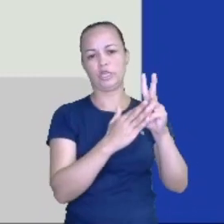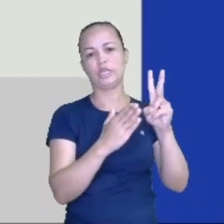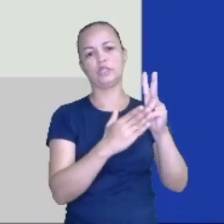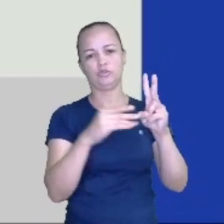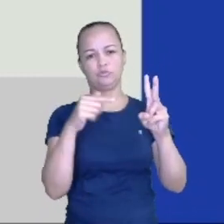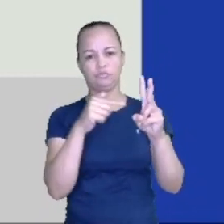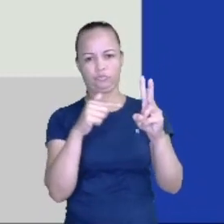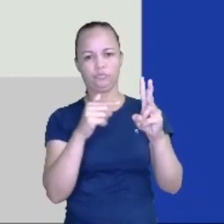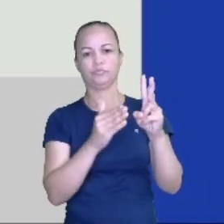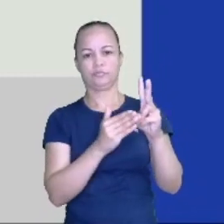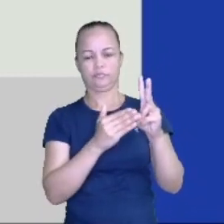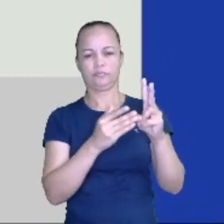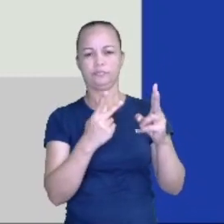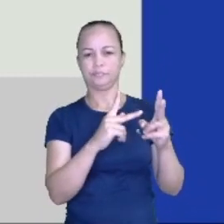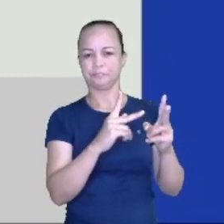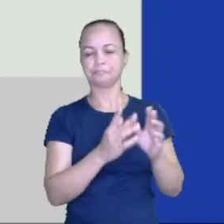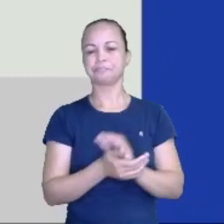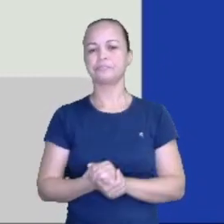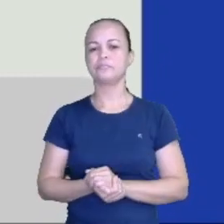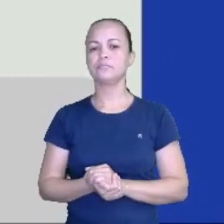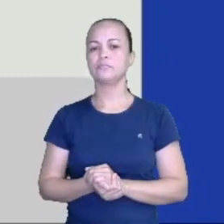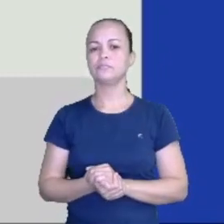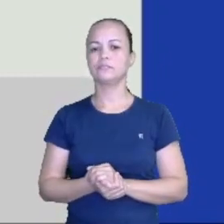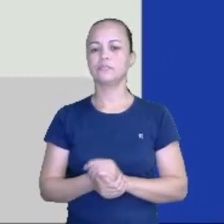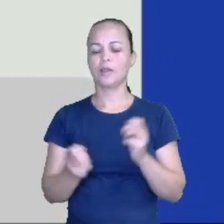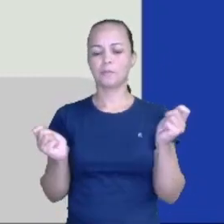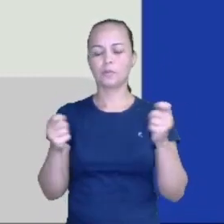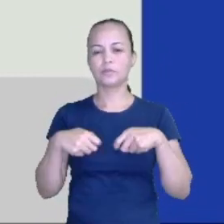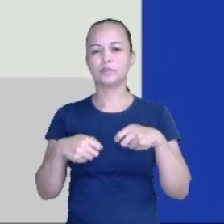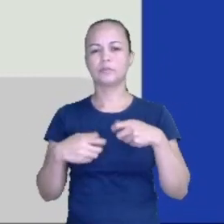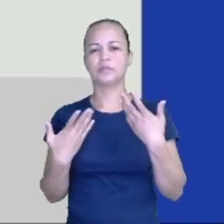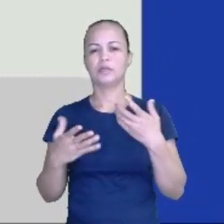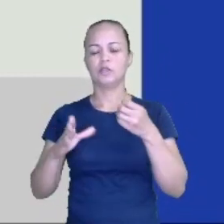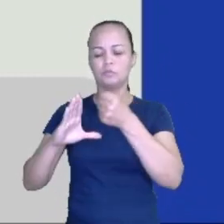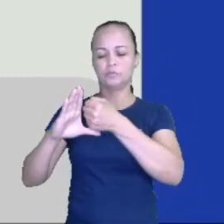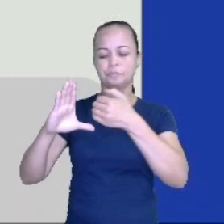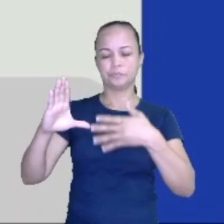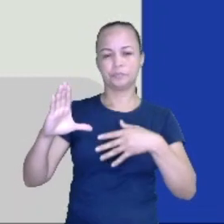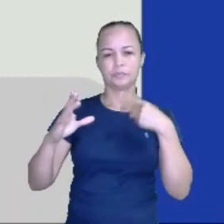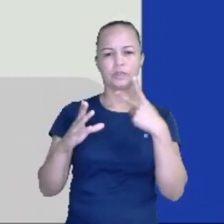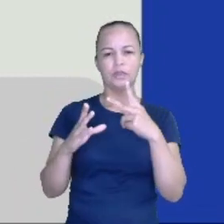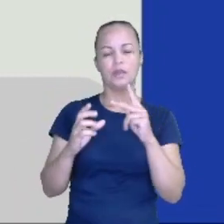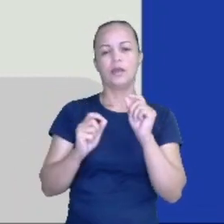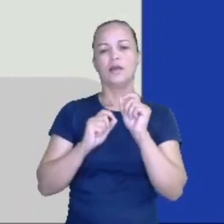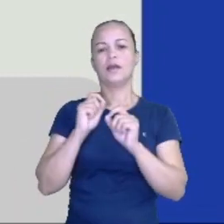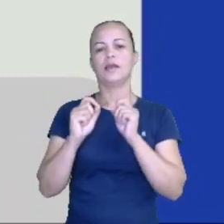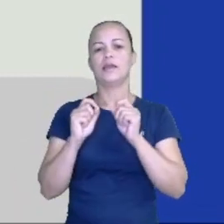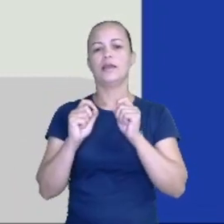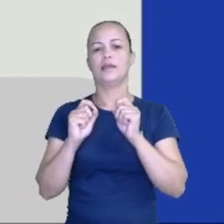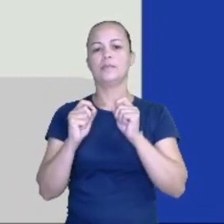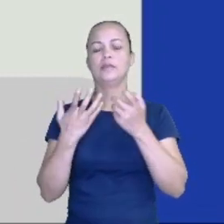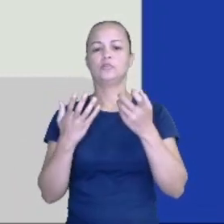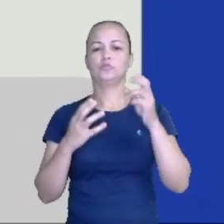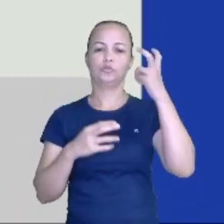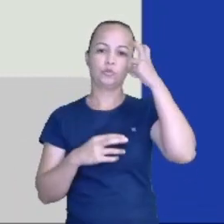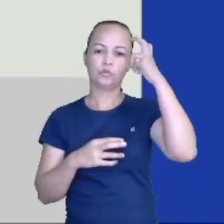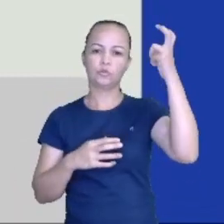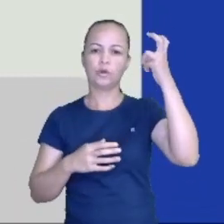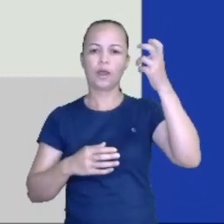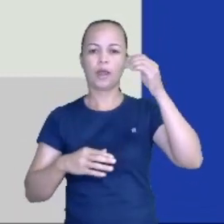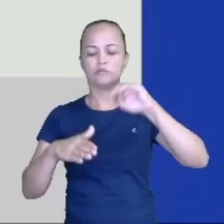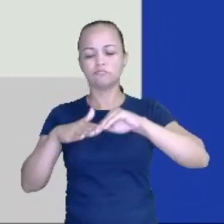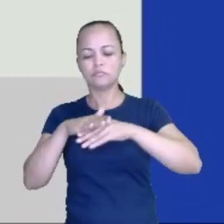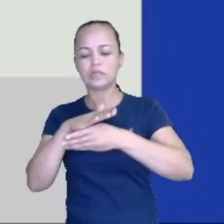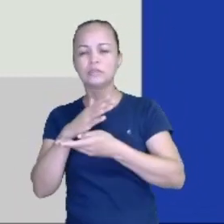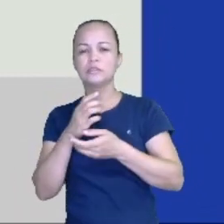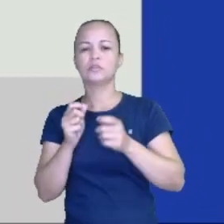Possibilitando, então, que por meio de suas características possamos identificar elementos culturais, tradicionais